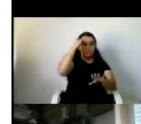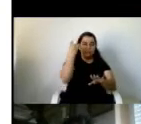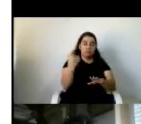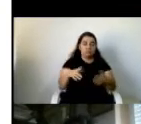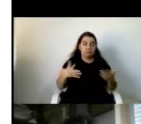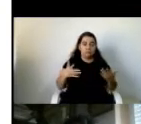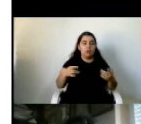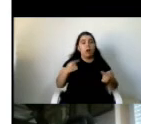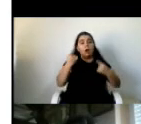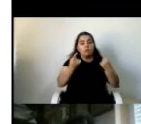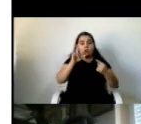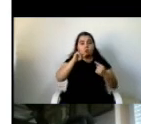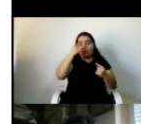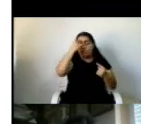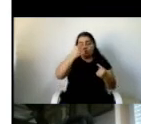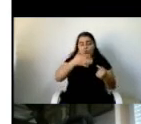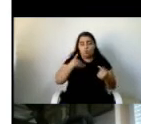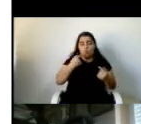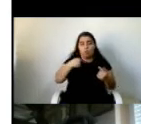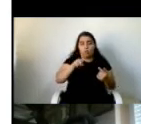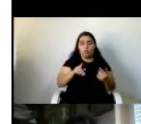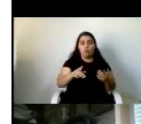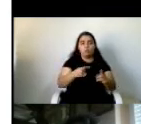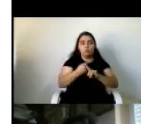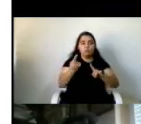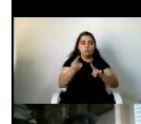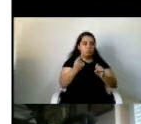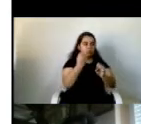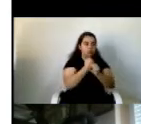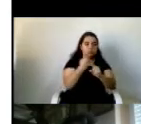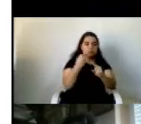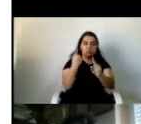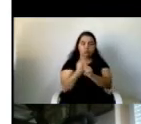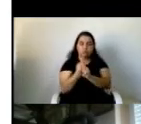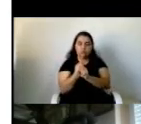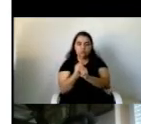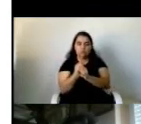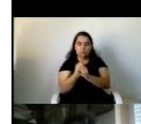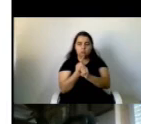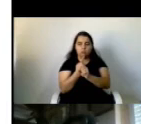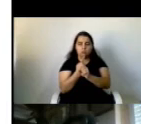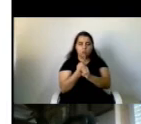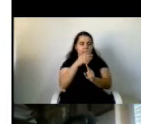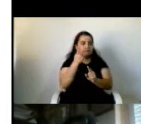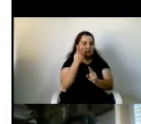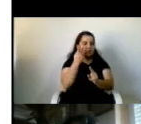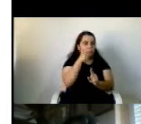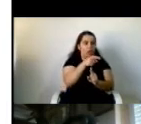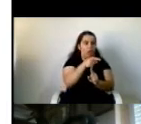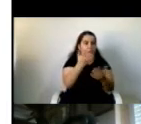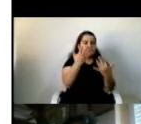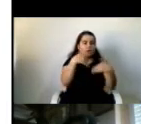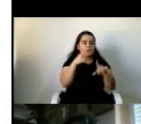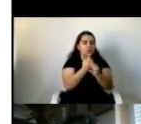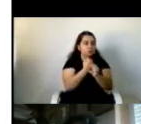porque muitas das vezes não vão porque esses equipamentos e esses serviços não existem nos sítios onde elas vivem. E